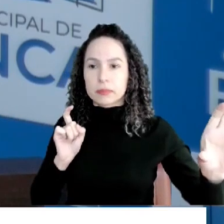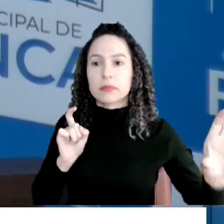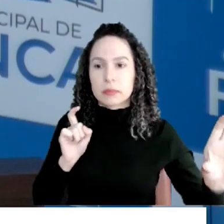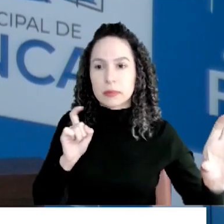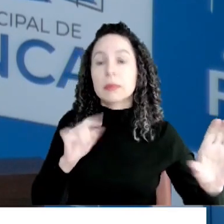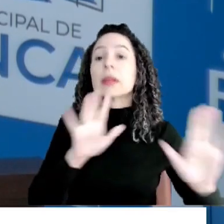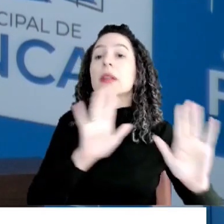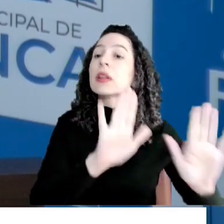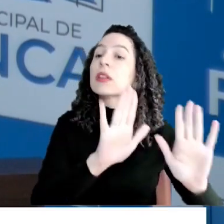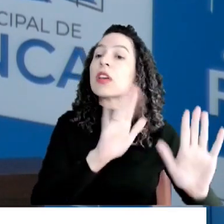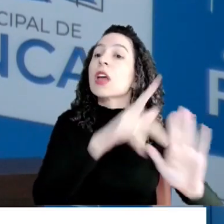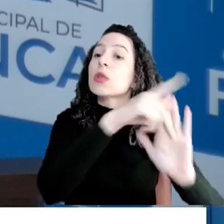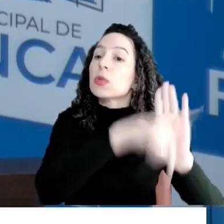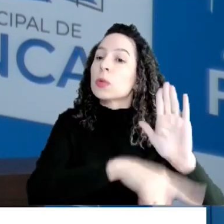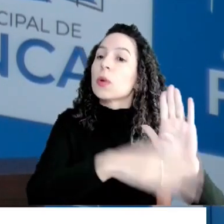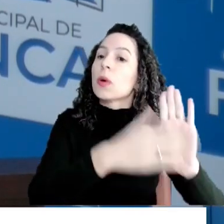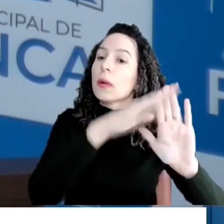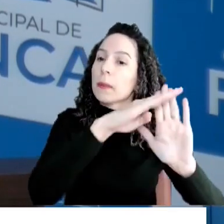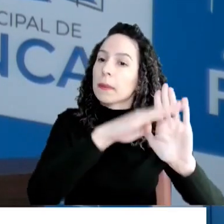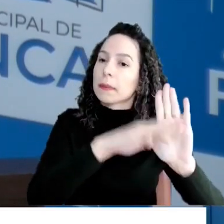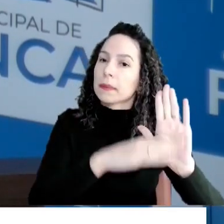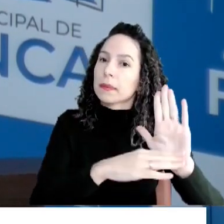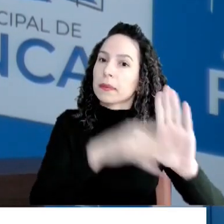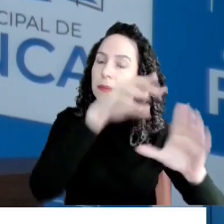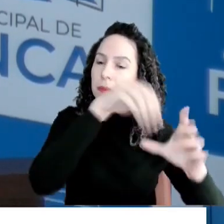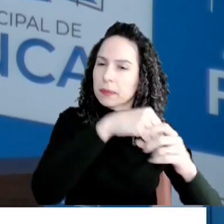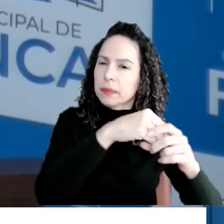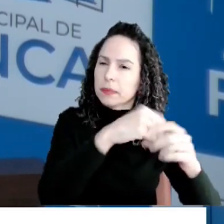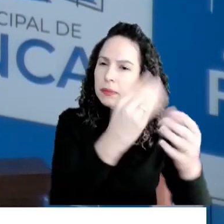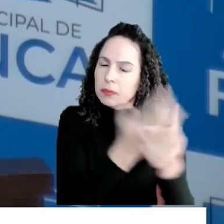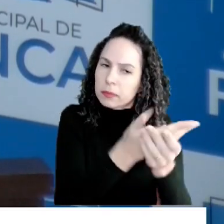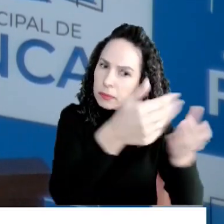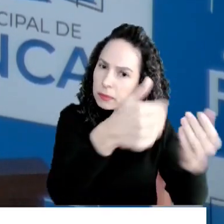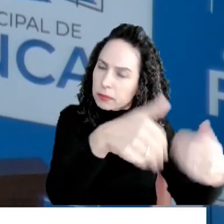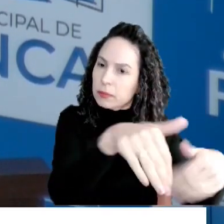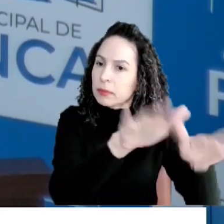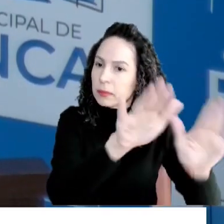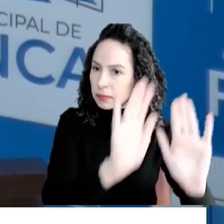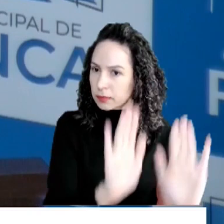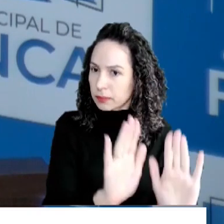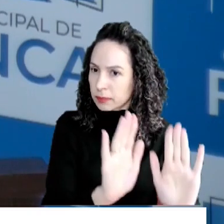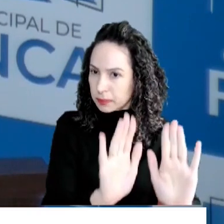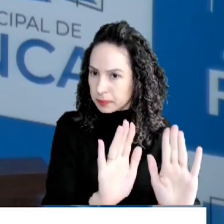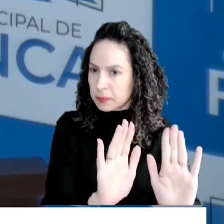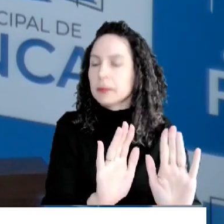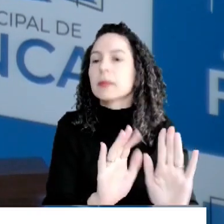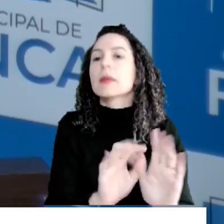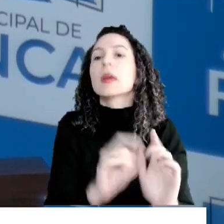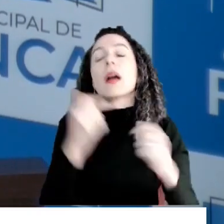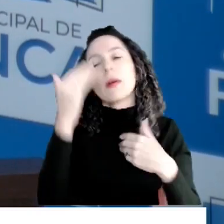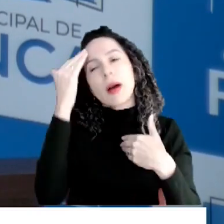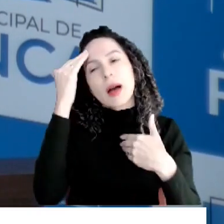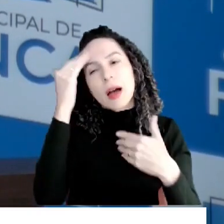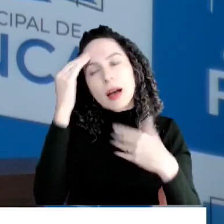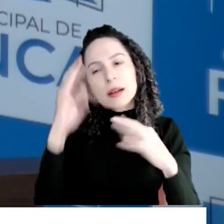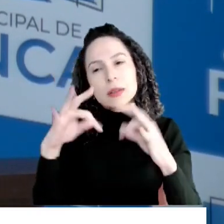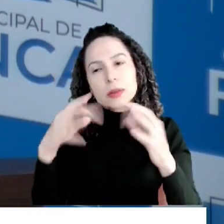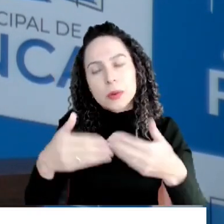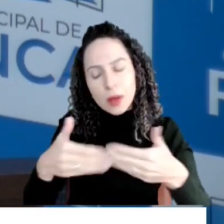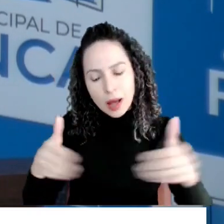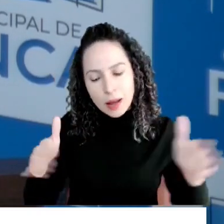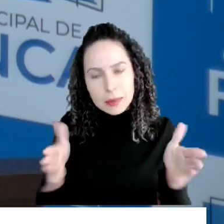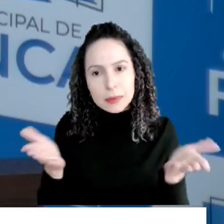projetos esportivos todos encaminhados. Eu quero agradecer a todos vocês por essa oportunidade aqui e